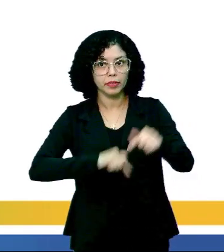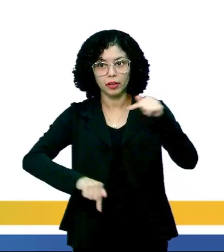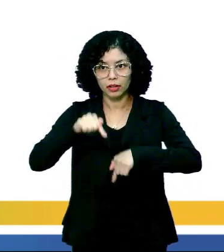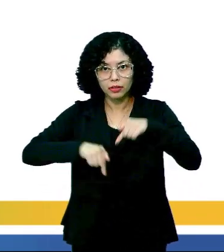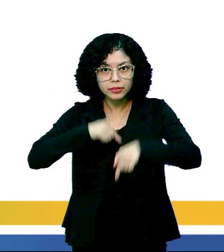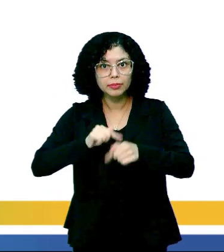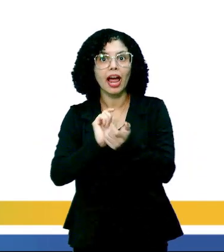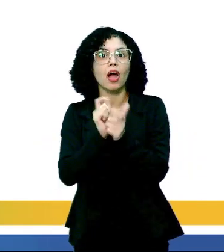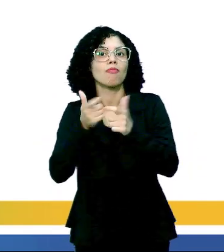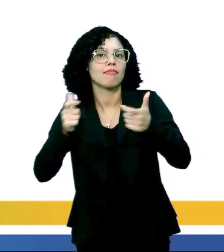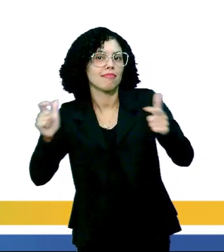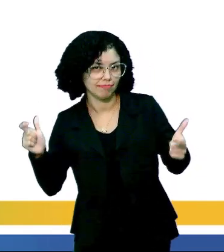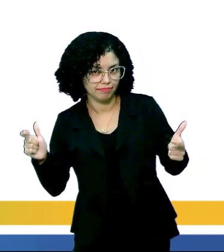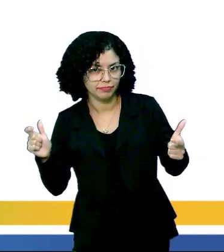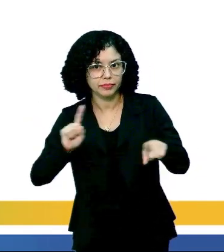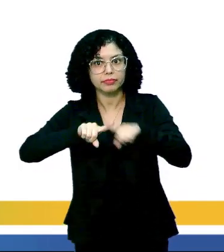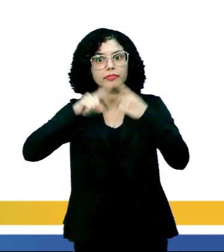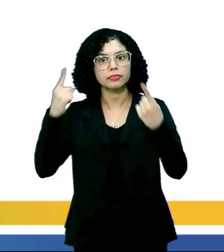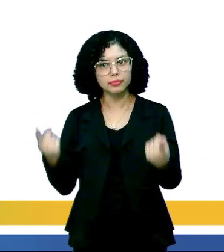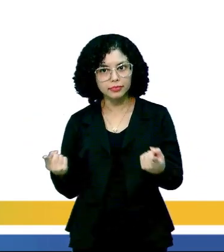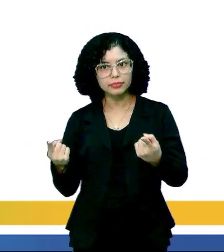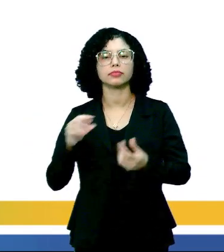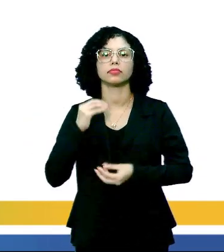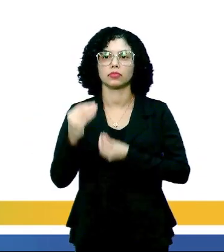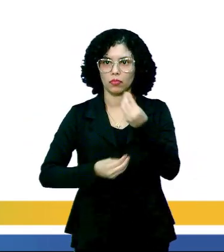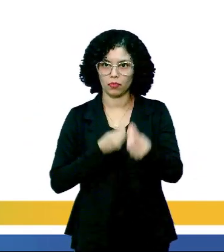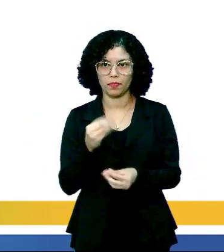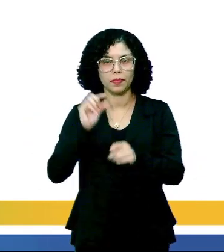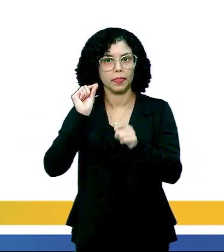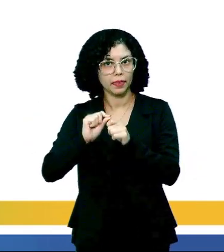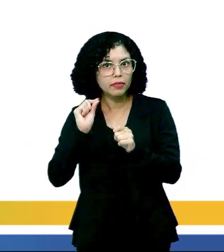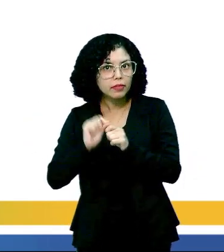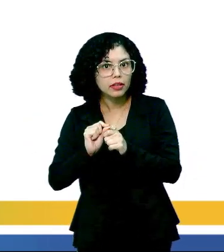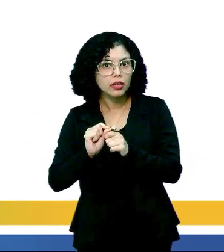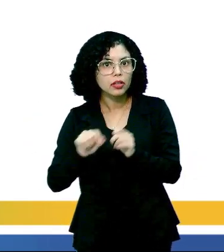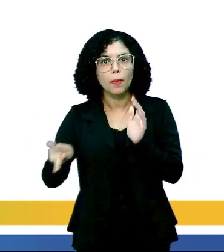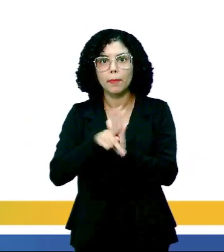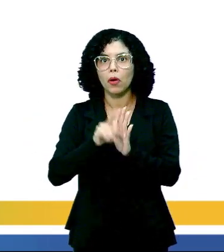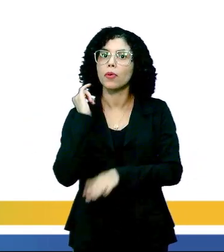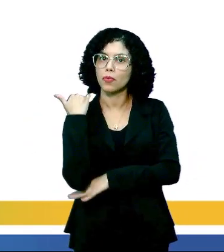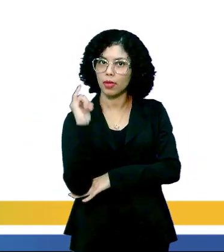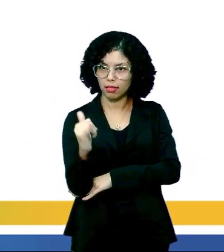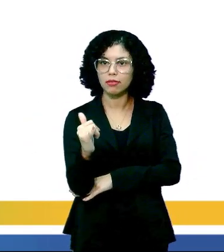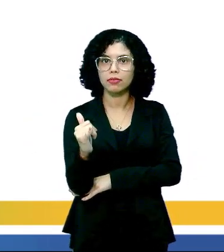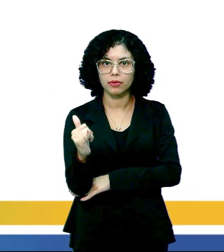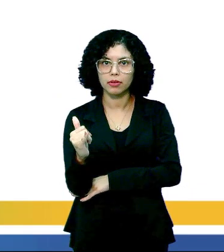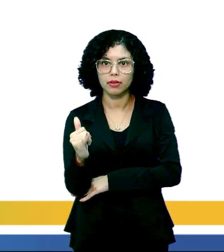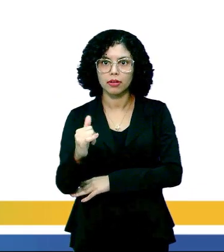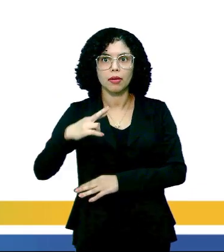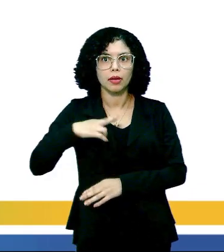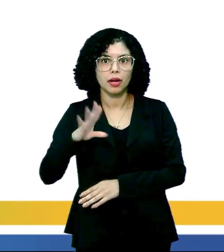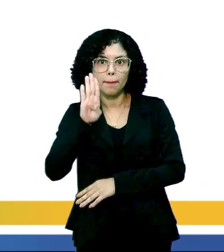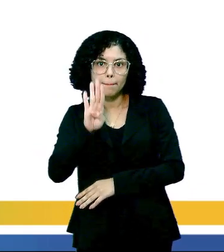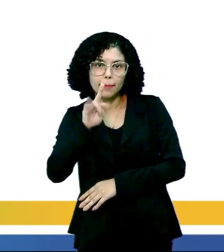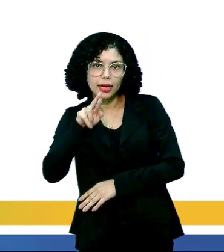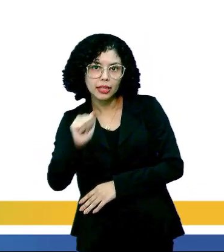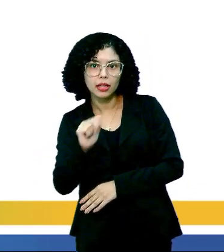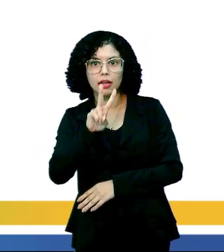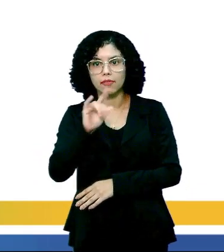ele aumenta, mas a massa, como ela é formada por elétrons, a partícula beta ela vai ter uma